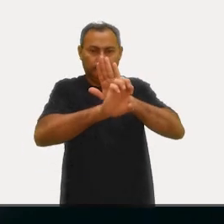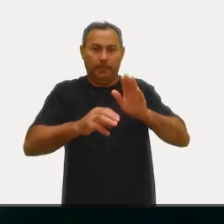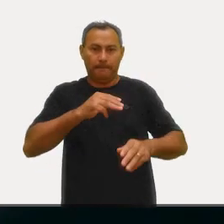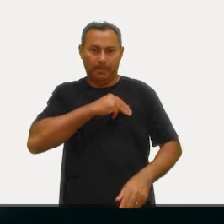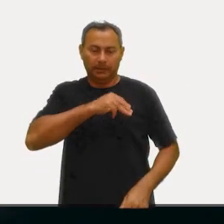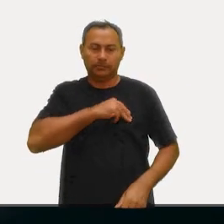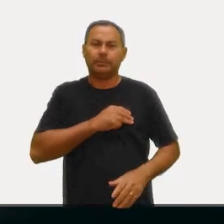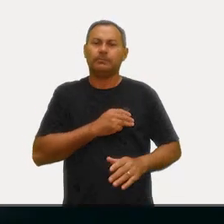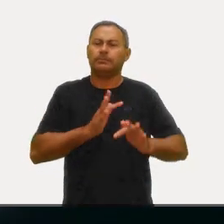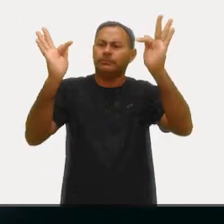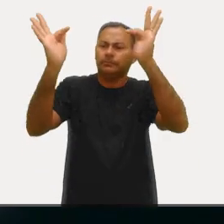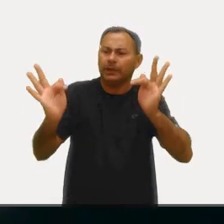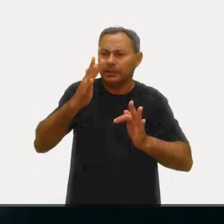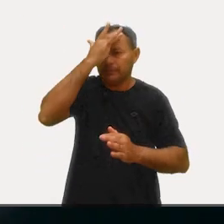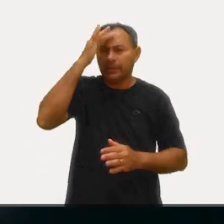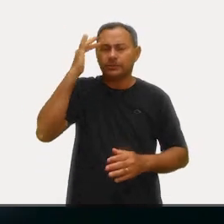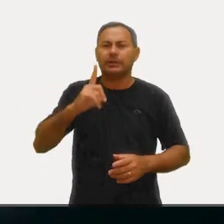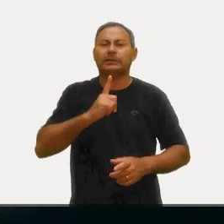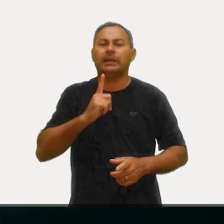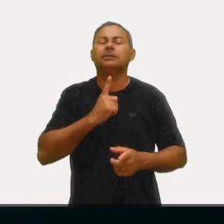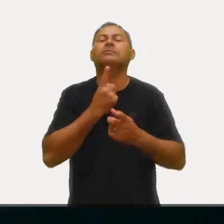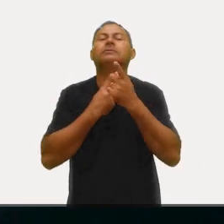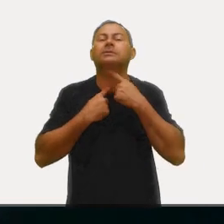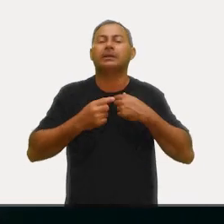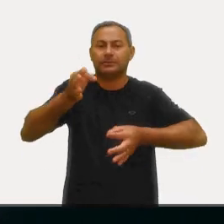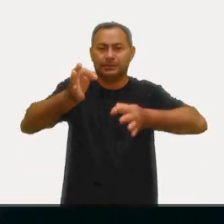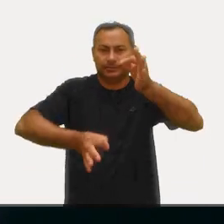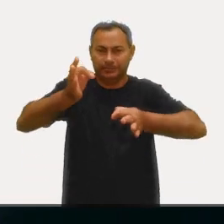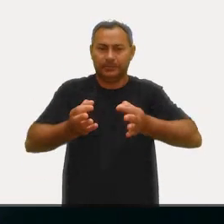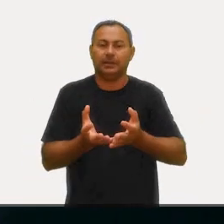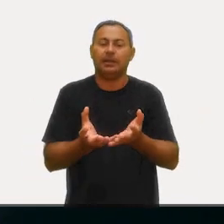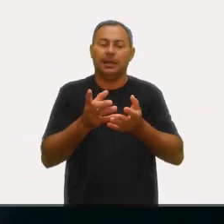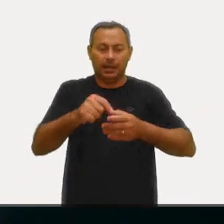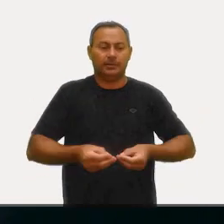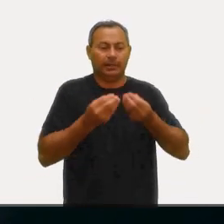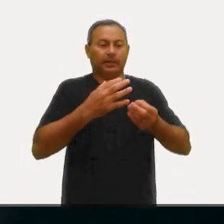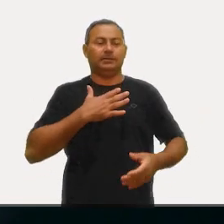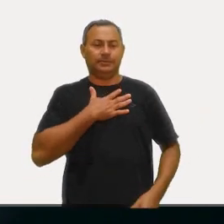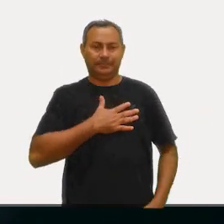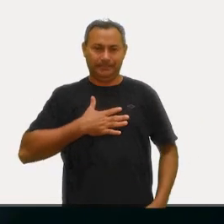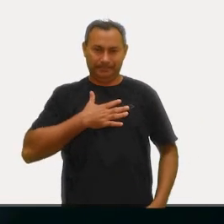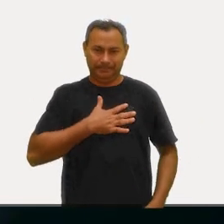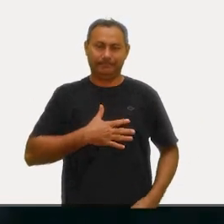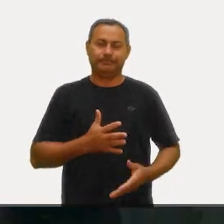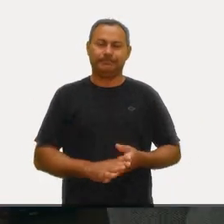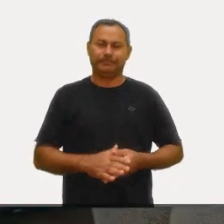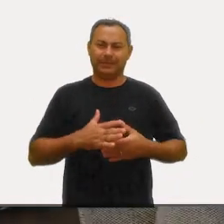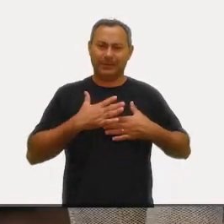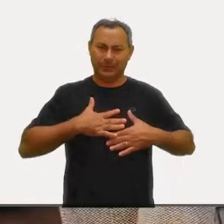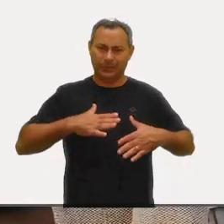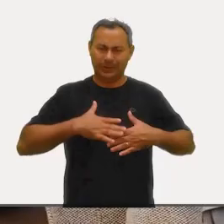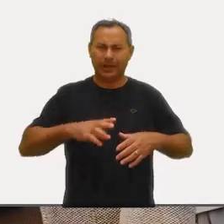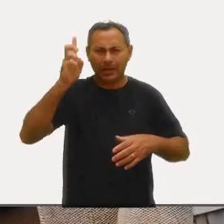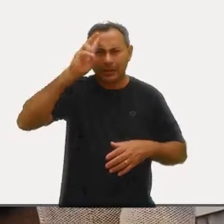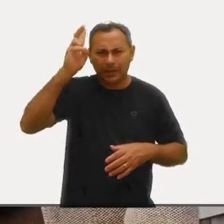Mateus. Bem-aventurados os que têm fome e sede de justiça, pois serão satisfeitos. Não